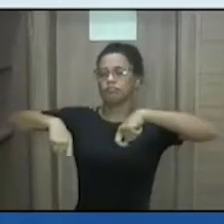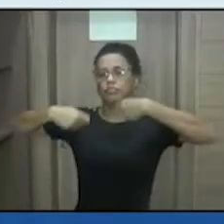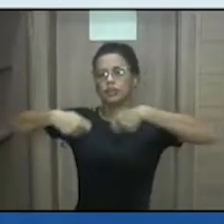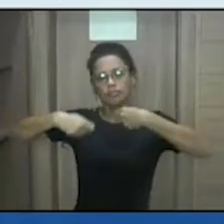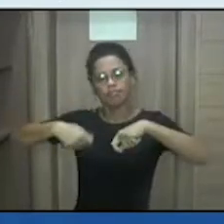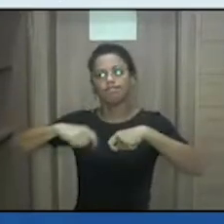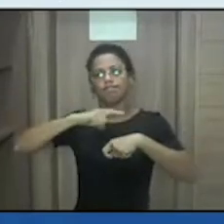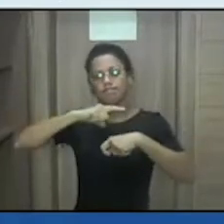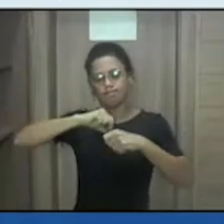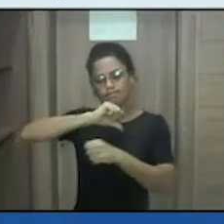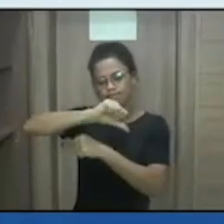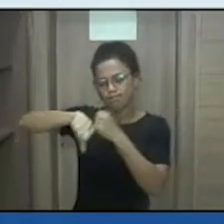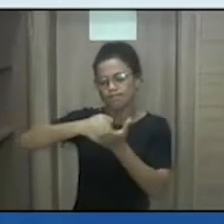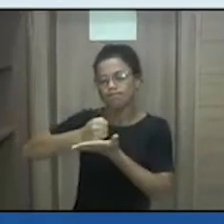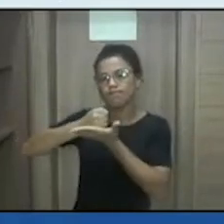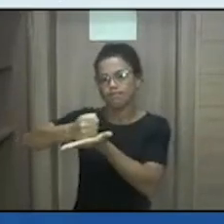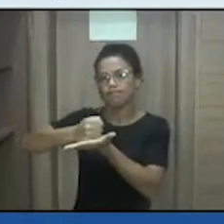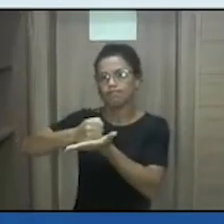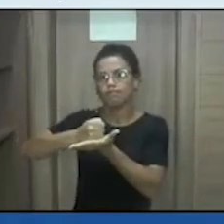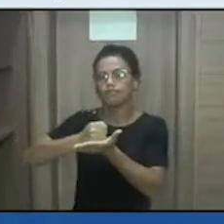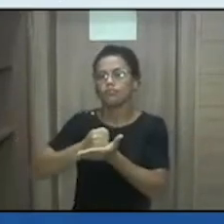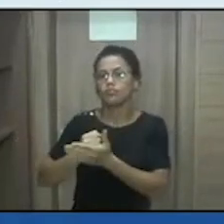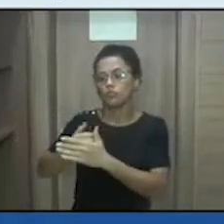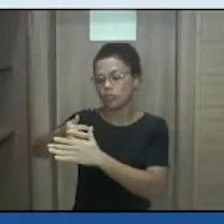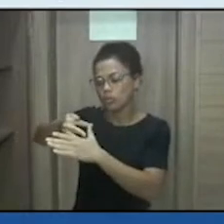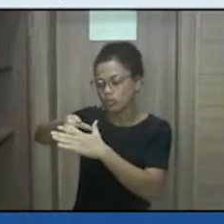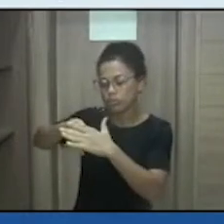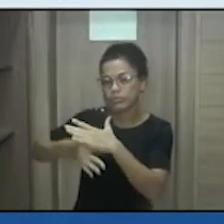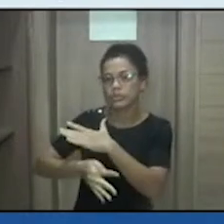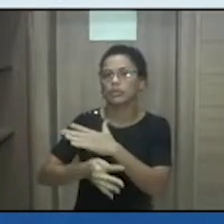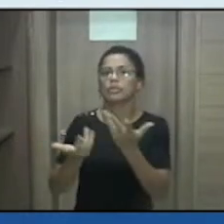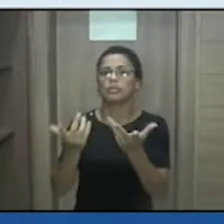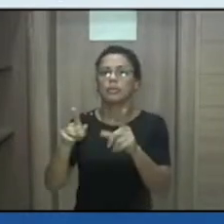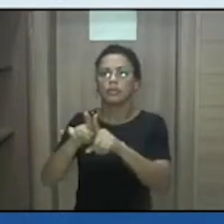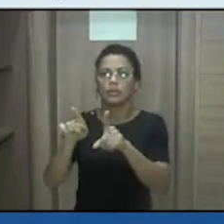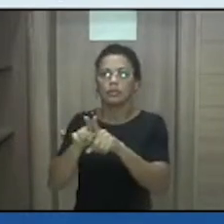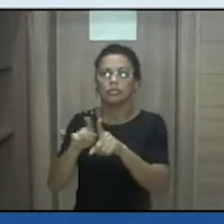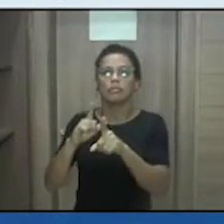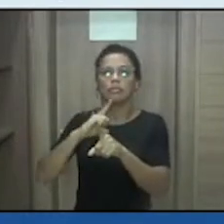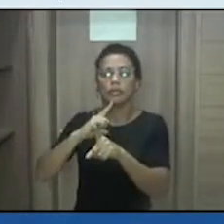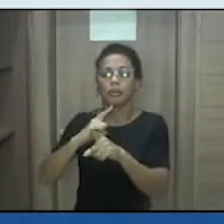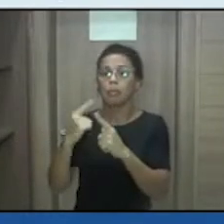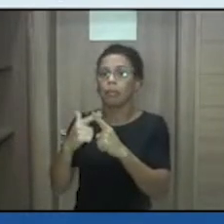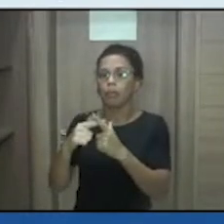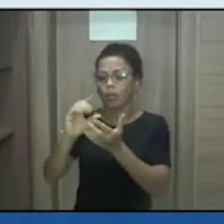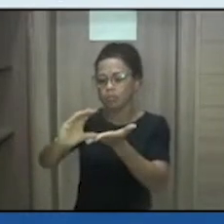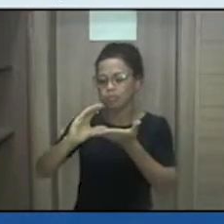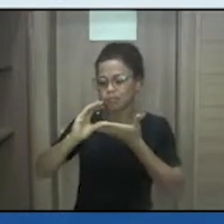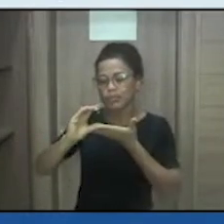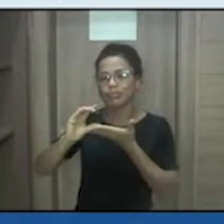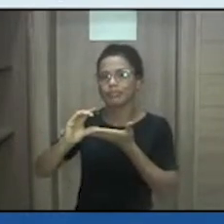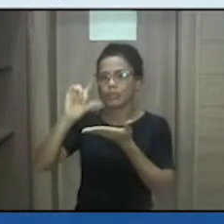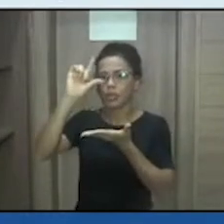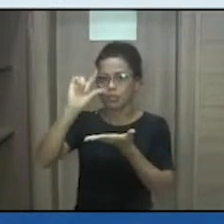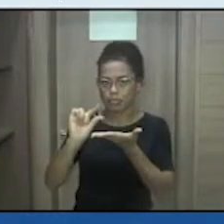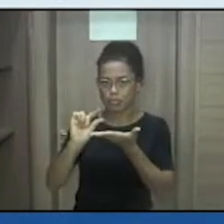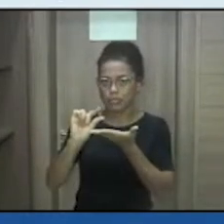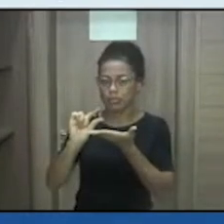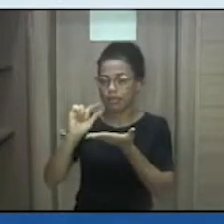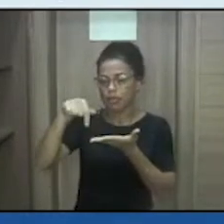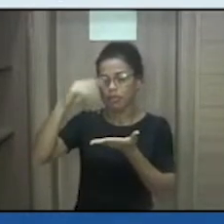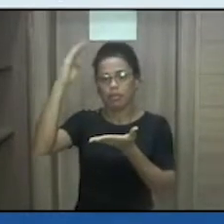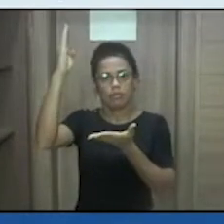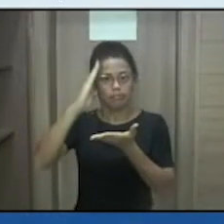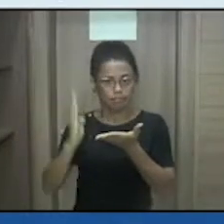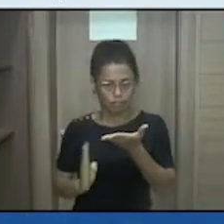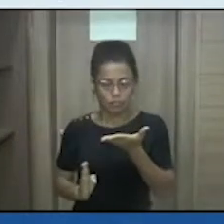fortalecimento do cofinanciamento tripartite. O cofinanciamento estadual ele é muito baixo, né, em escala nacional, e na nossa